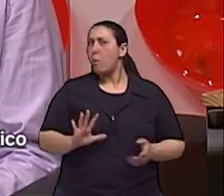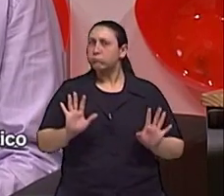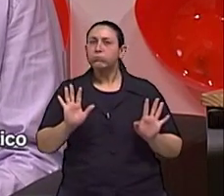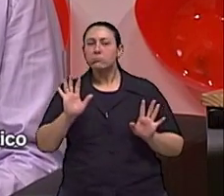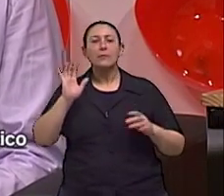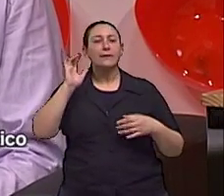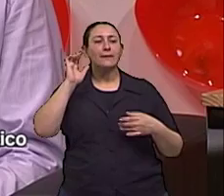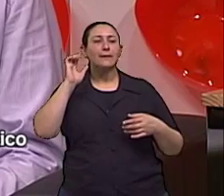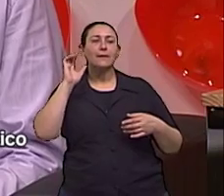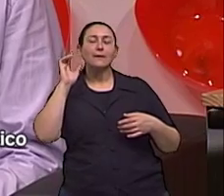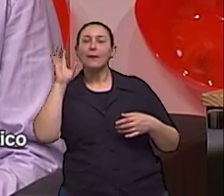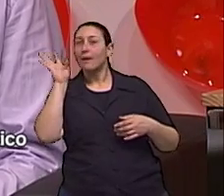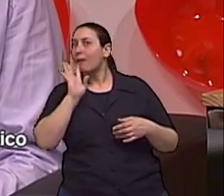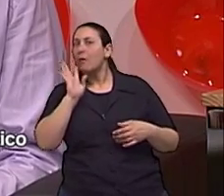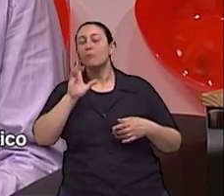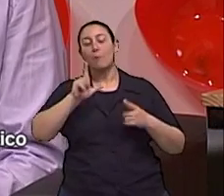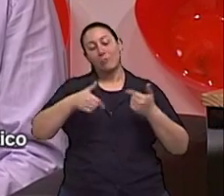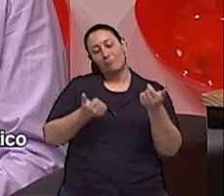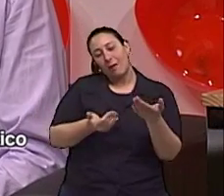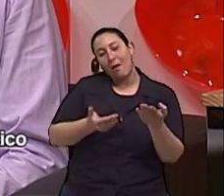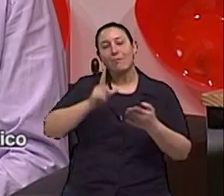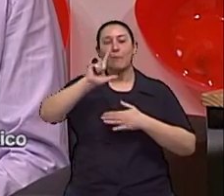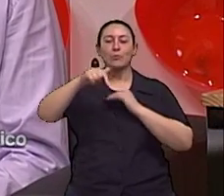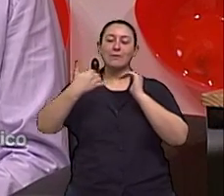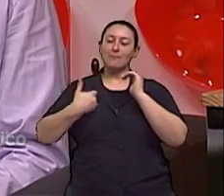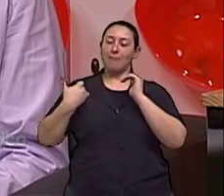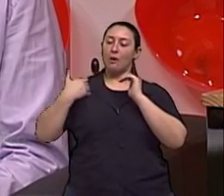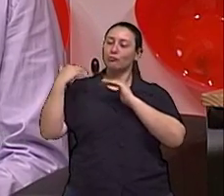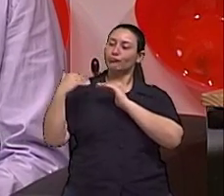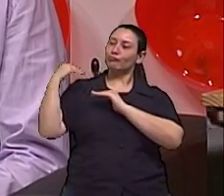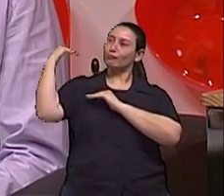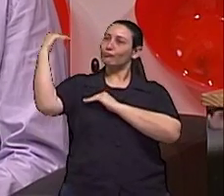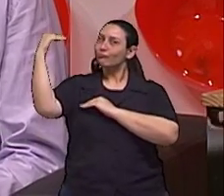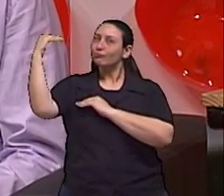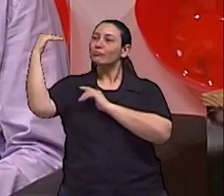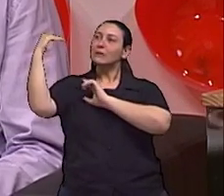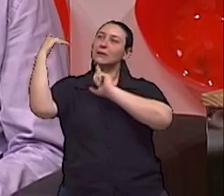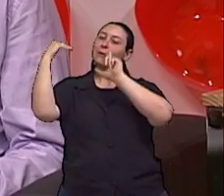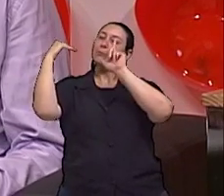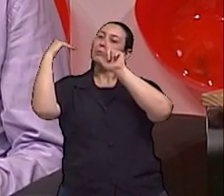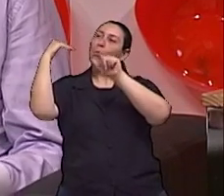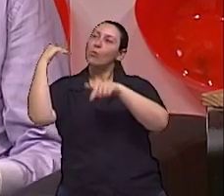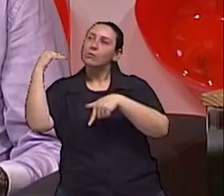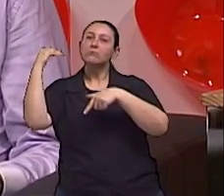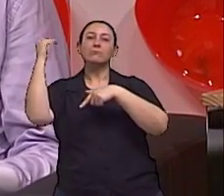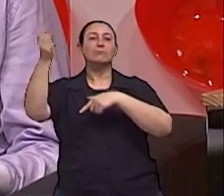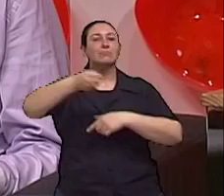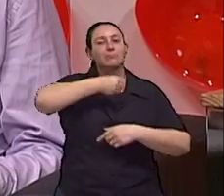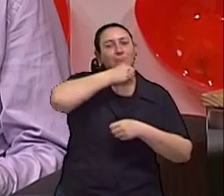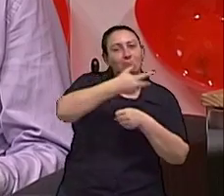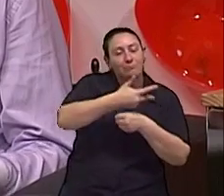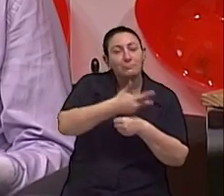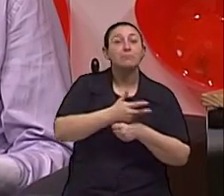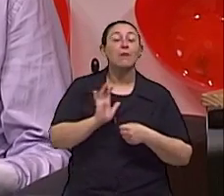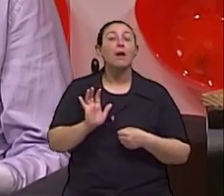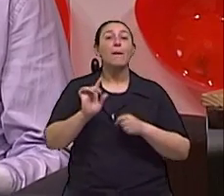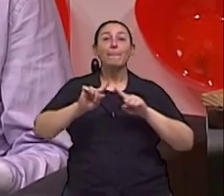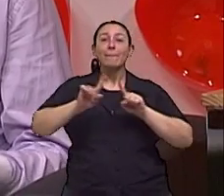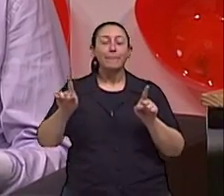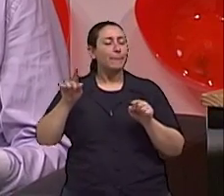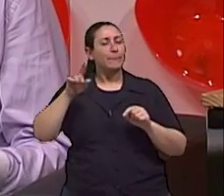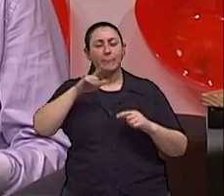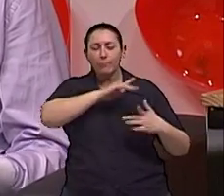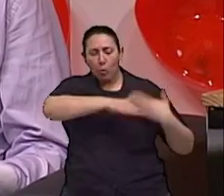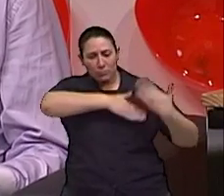vida adulta, assim como a terceira idade, né? São coisas fantásticas porque todo o processo em si ele é muito rico em